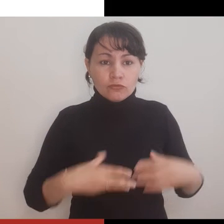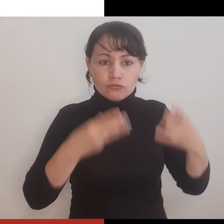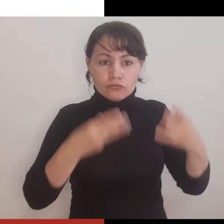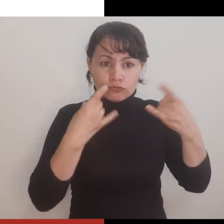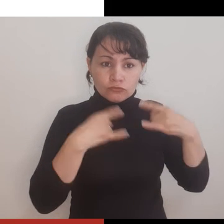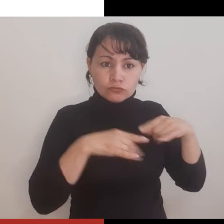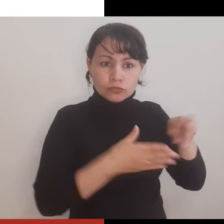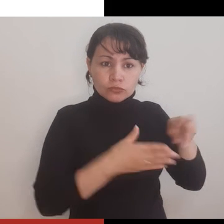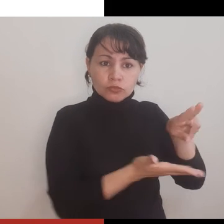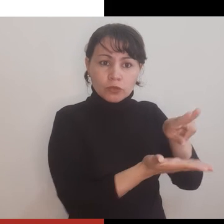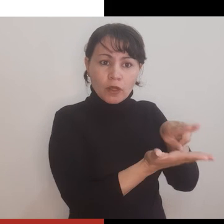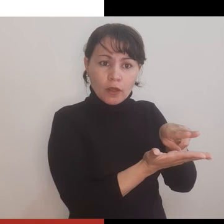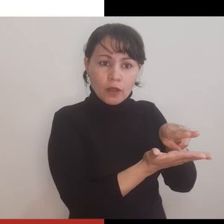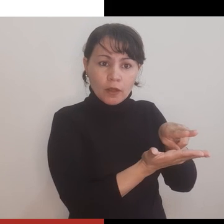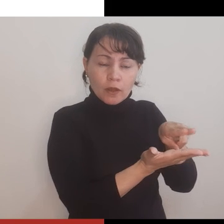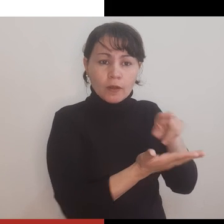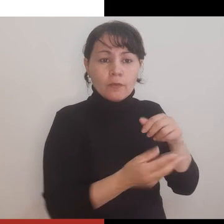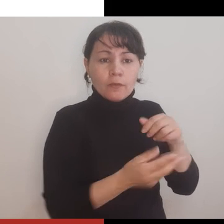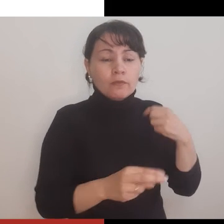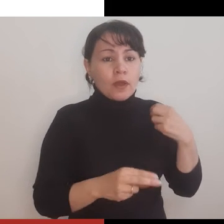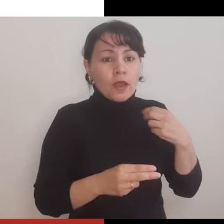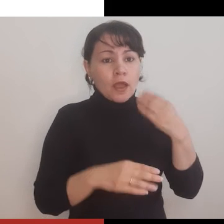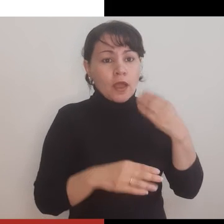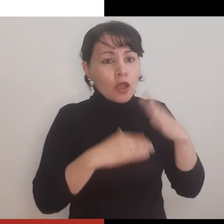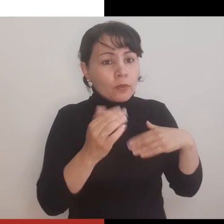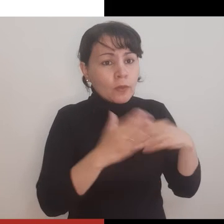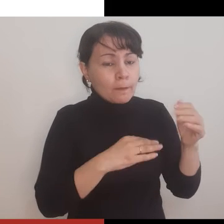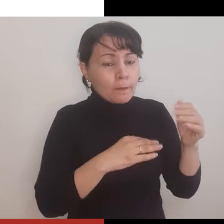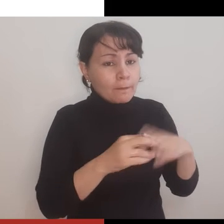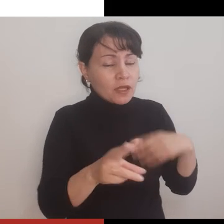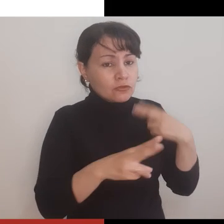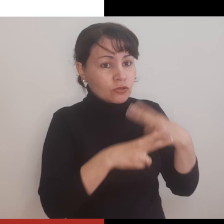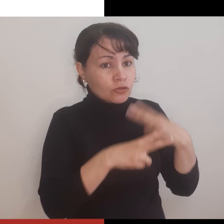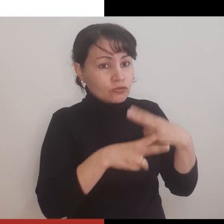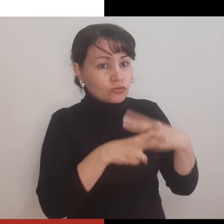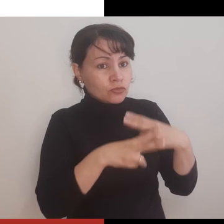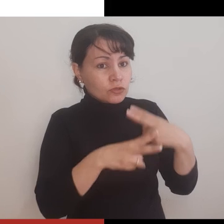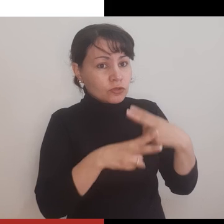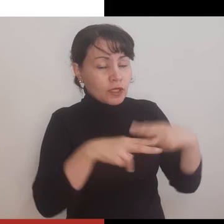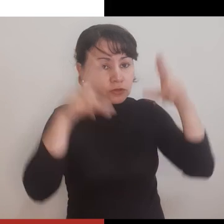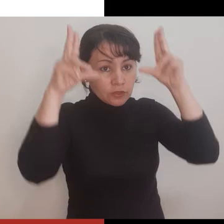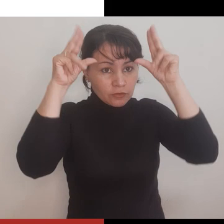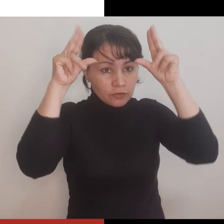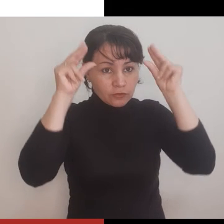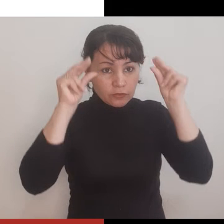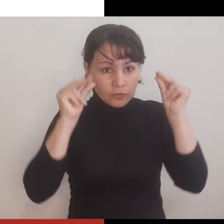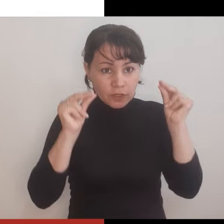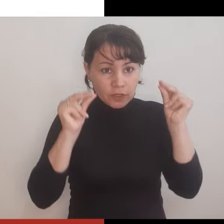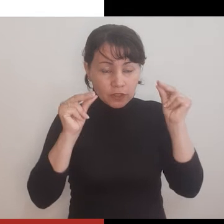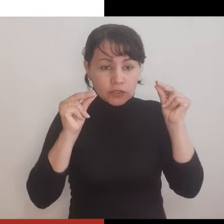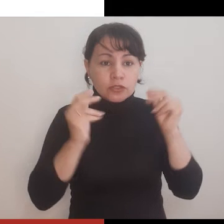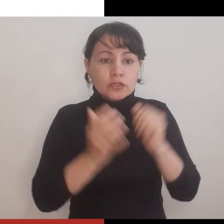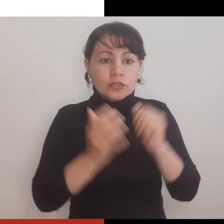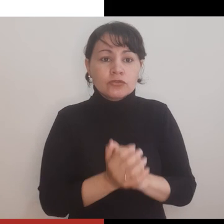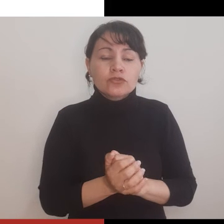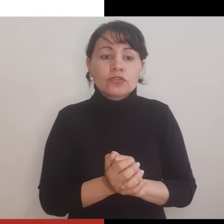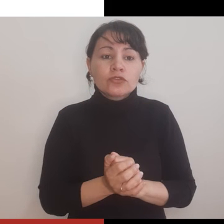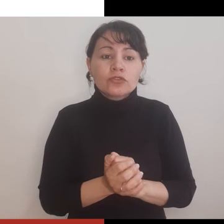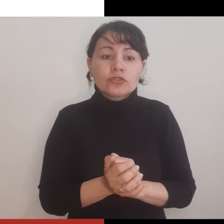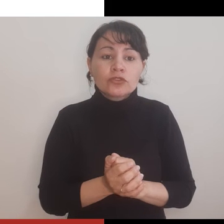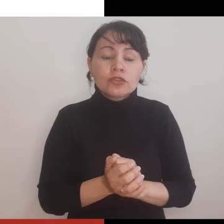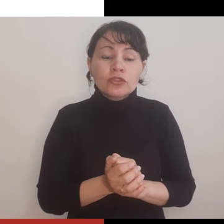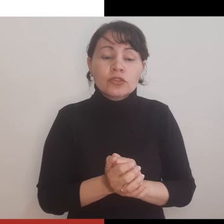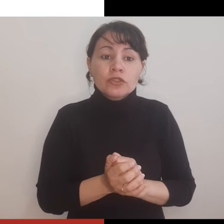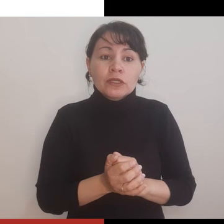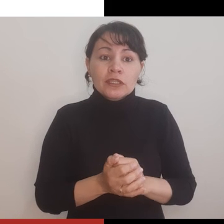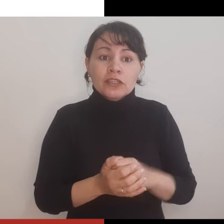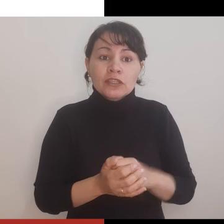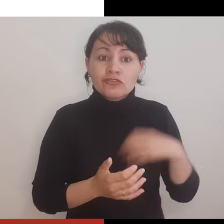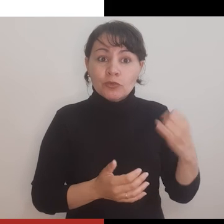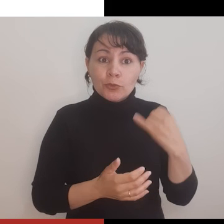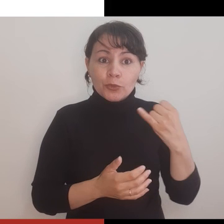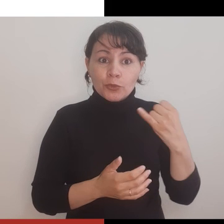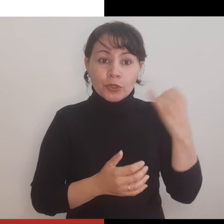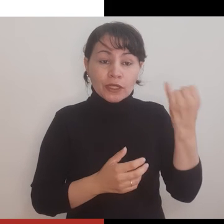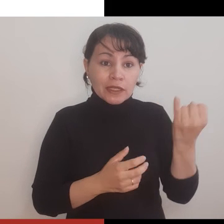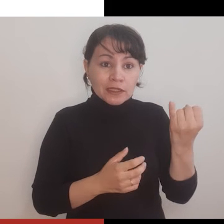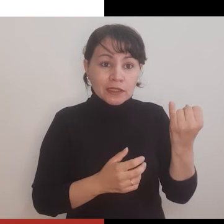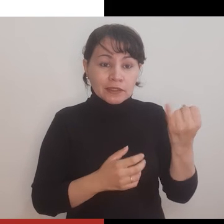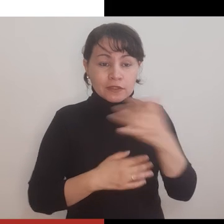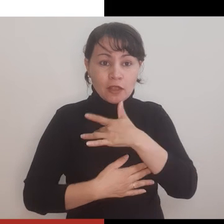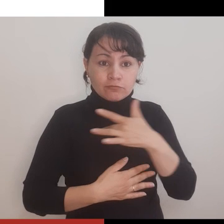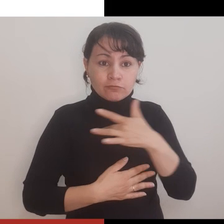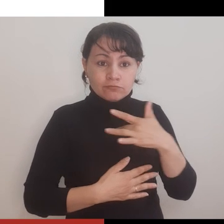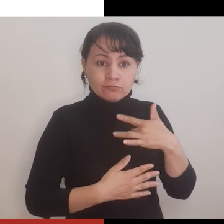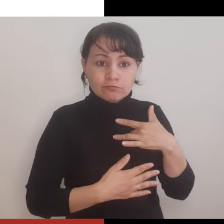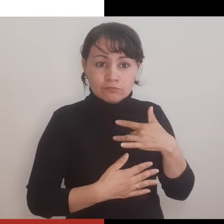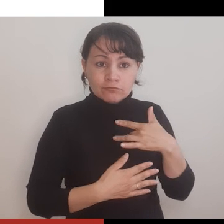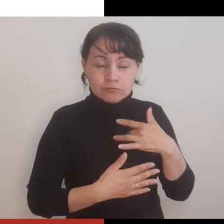uma prática, um cuidado exclusivo da enfermagem e, no entanto, de grande relevância clínica,